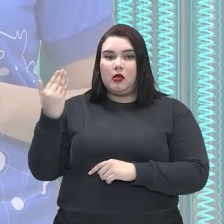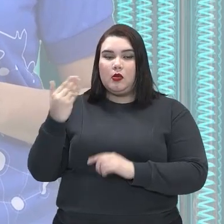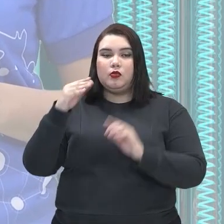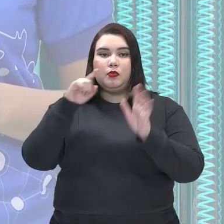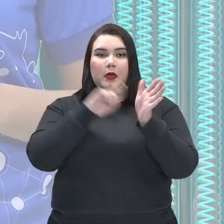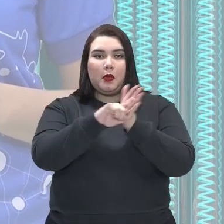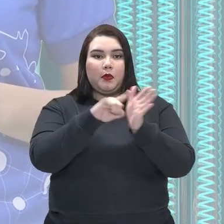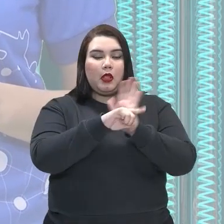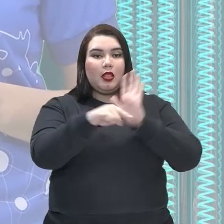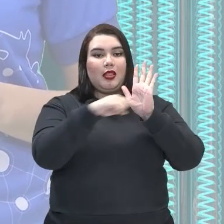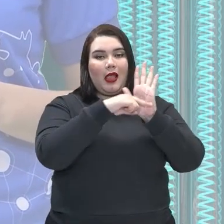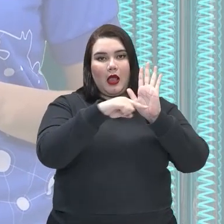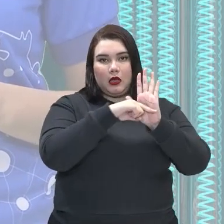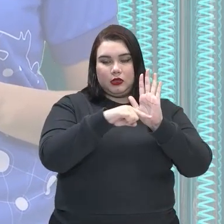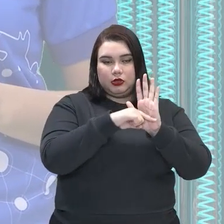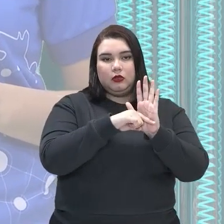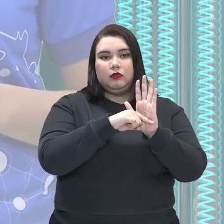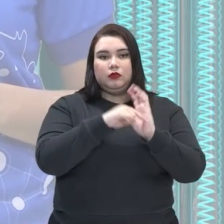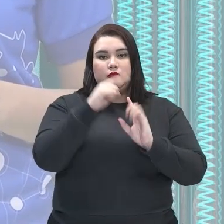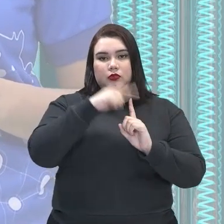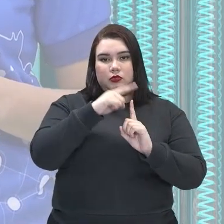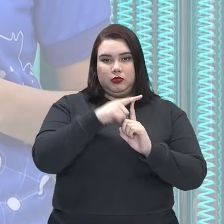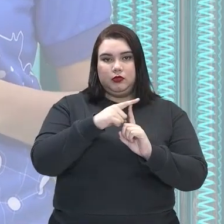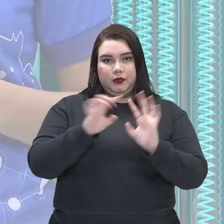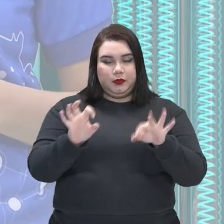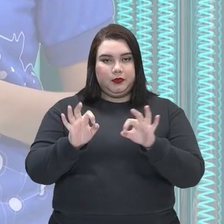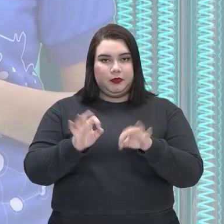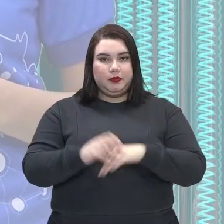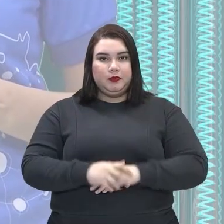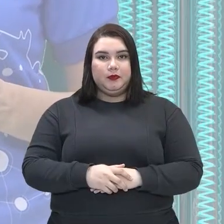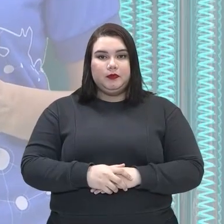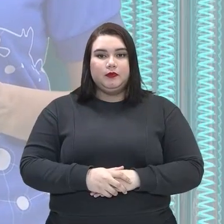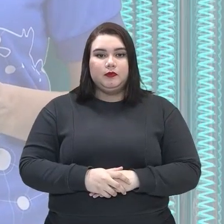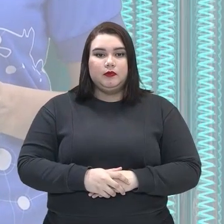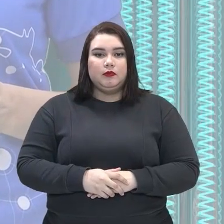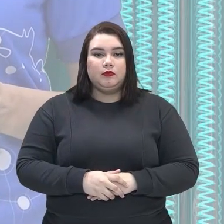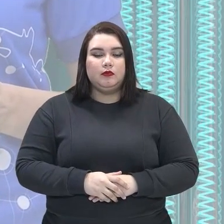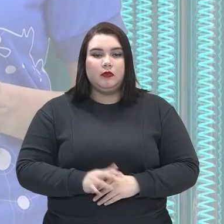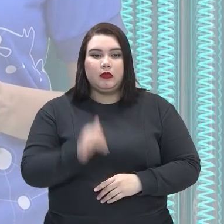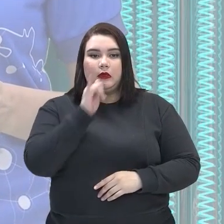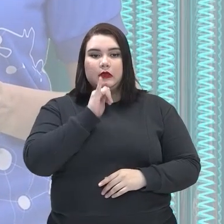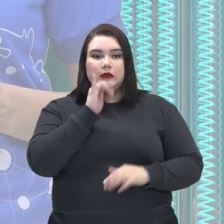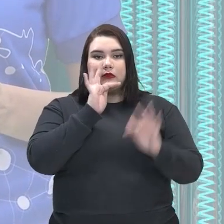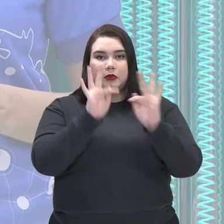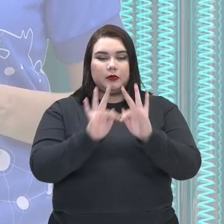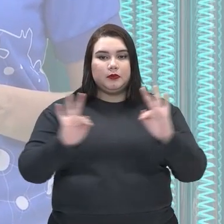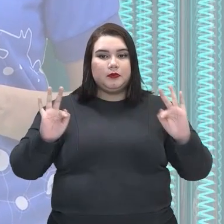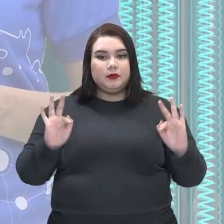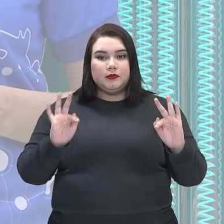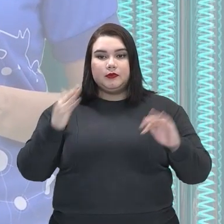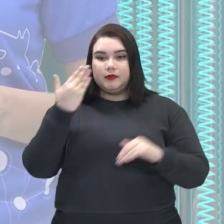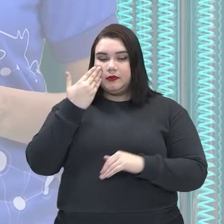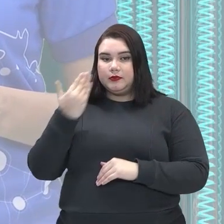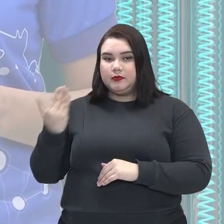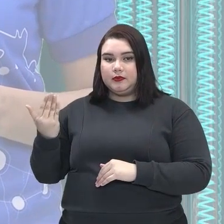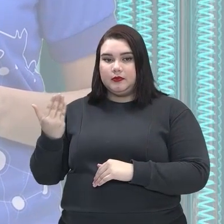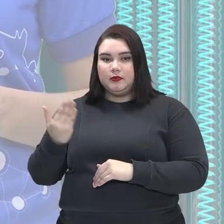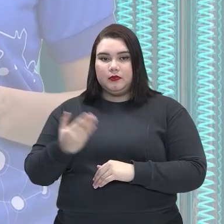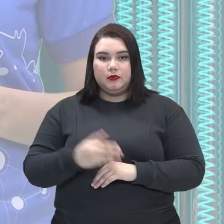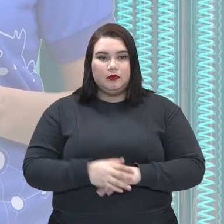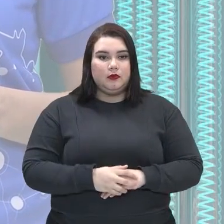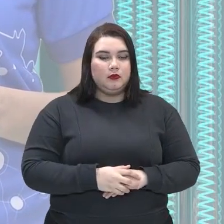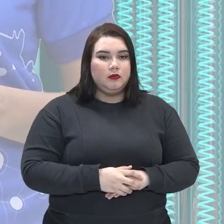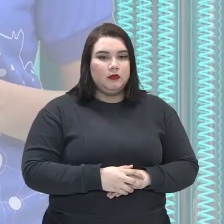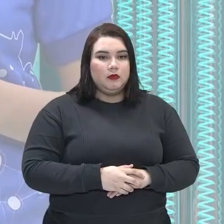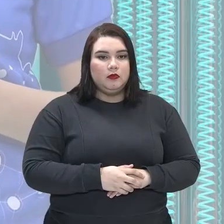em perguntas que não oferecem ou solicitam algo de forma específica. Olha aqui, frase afirmativa e negativa. I don't